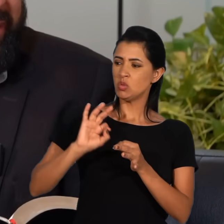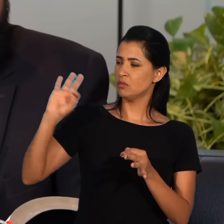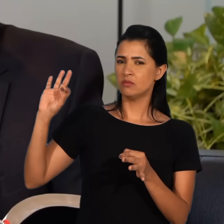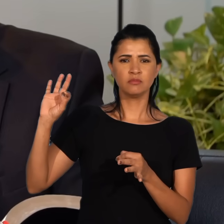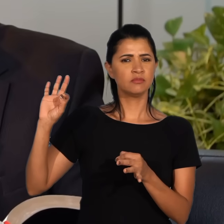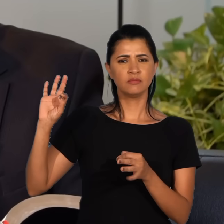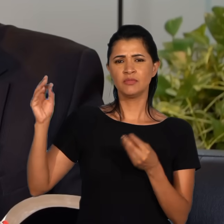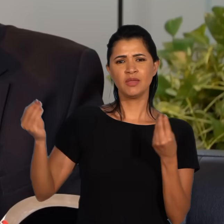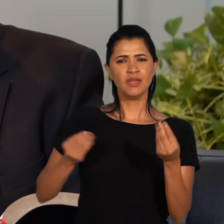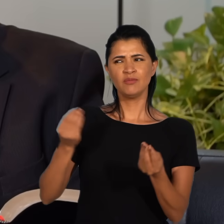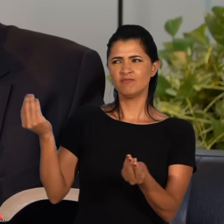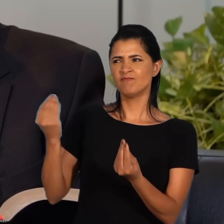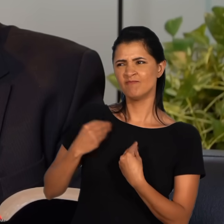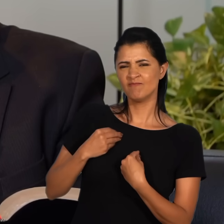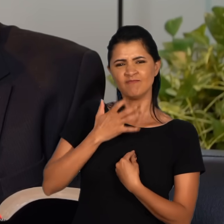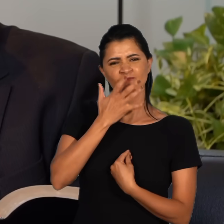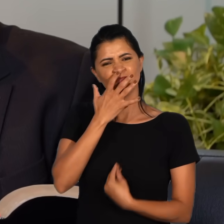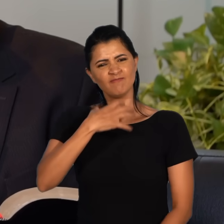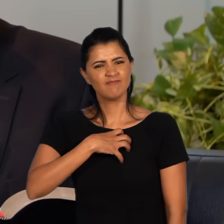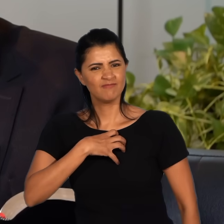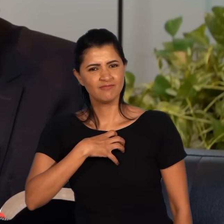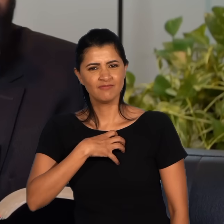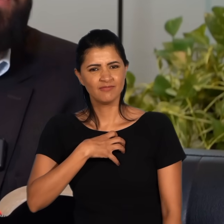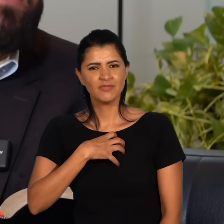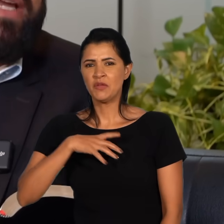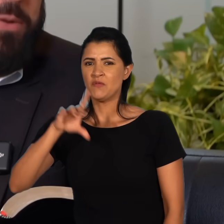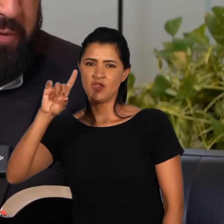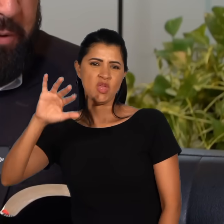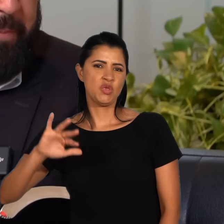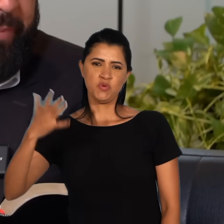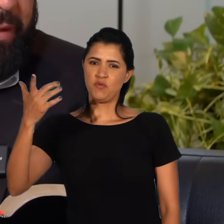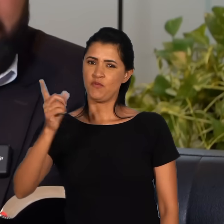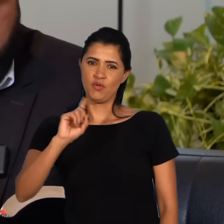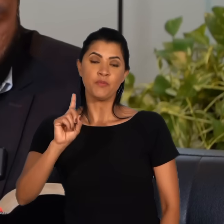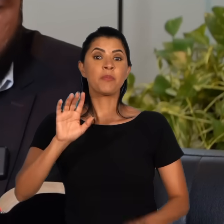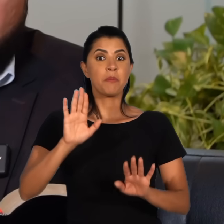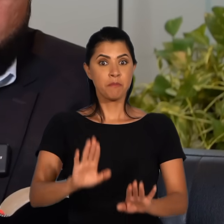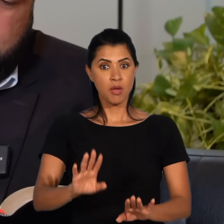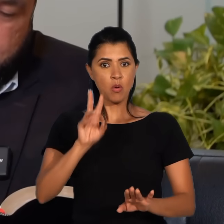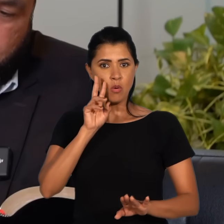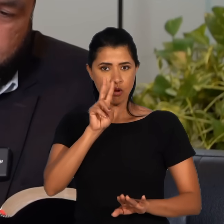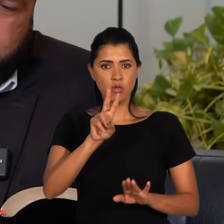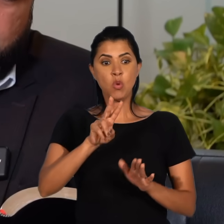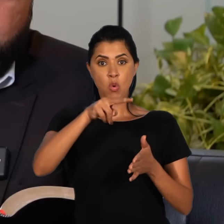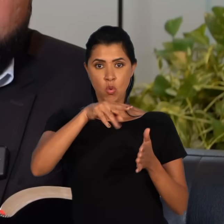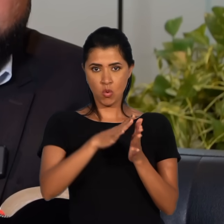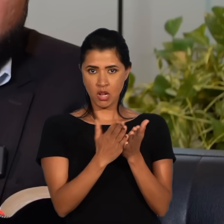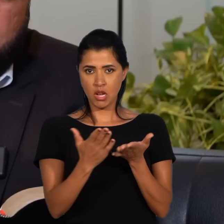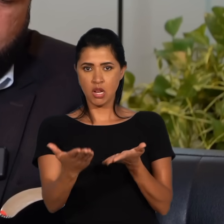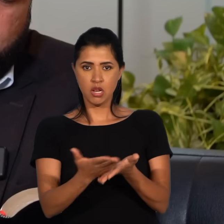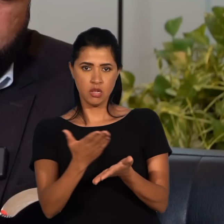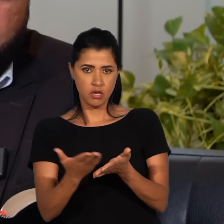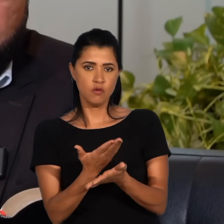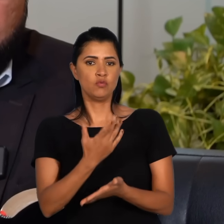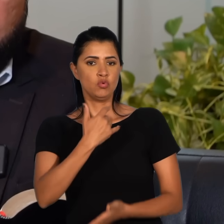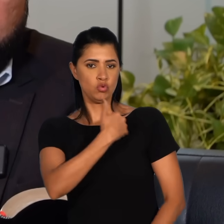puxa isso já traz pra gente uma sensação assim ah não foi Deus que resolveu mas não olhando pro livro de João